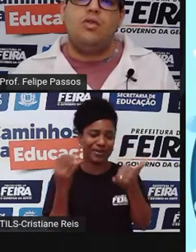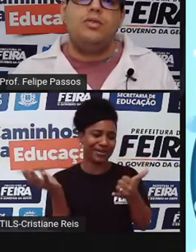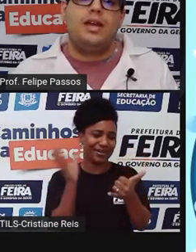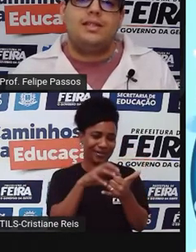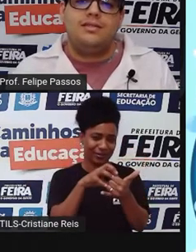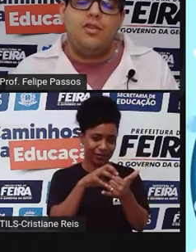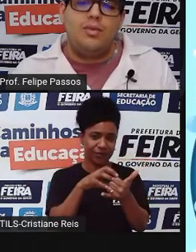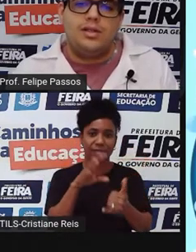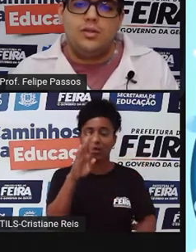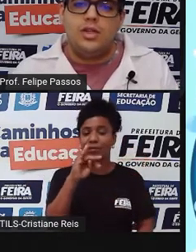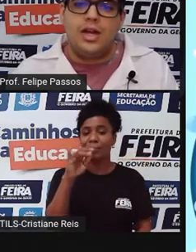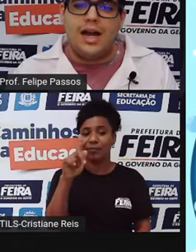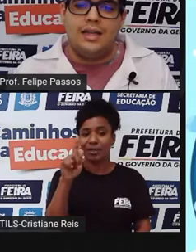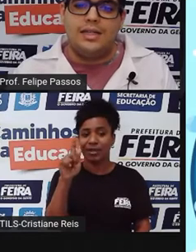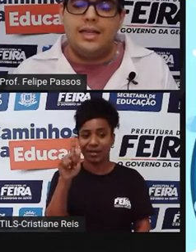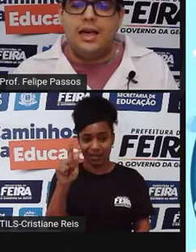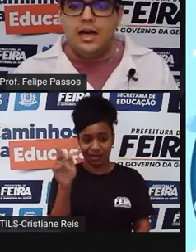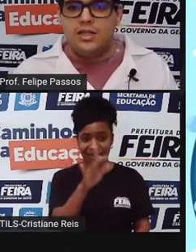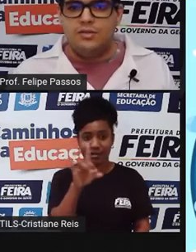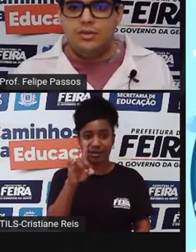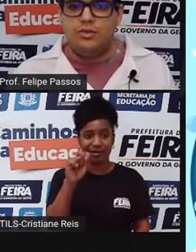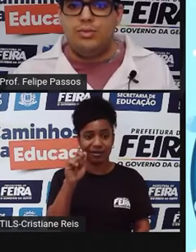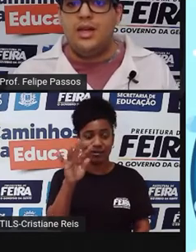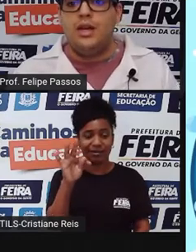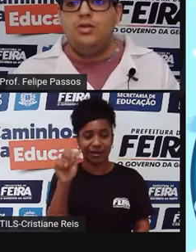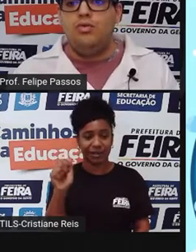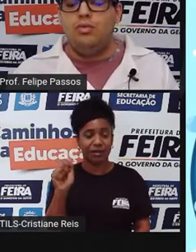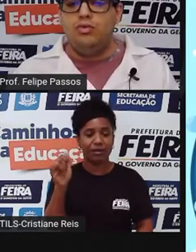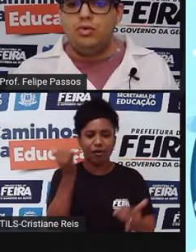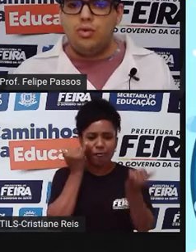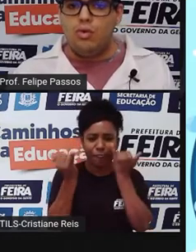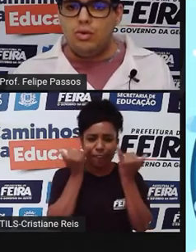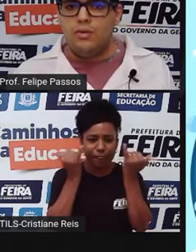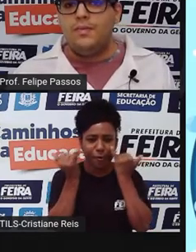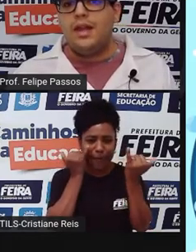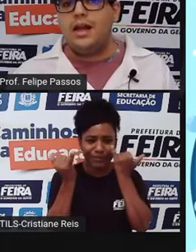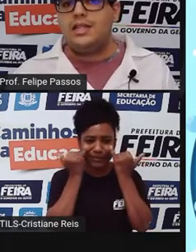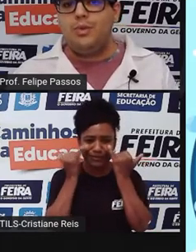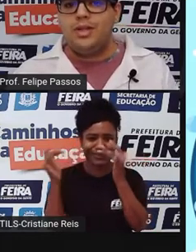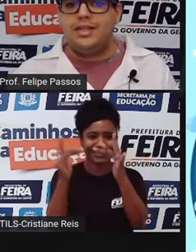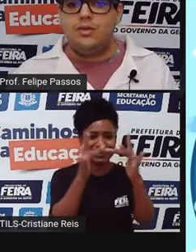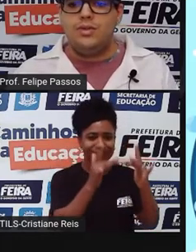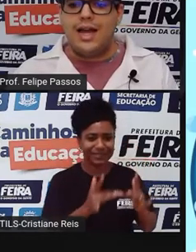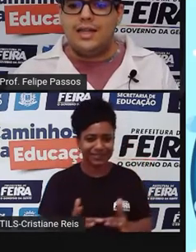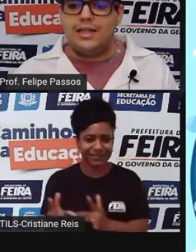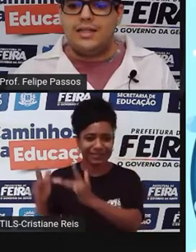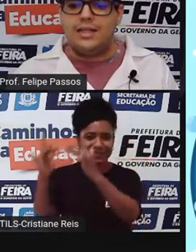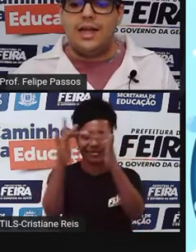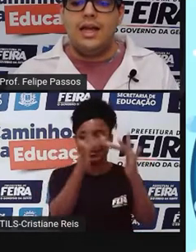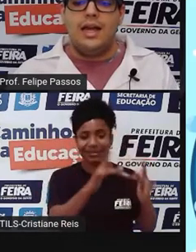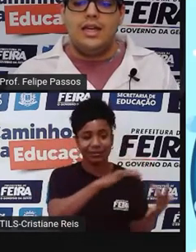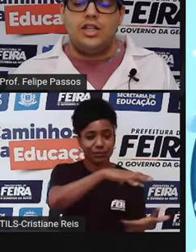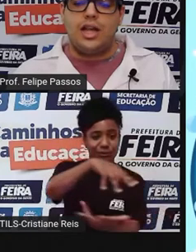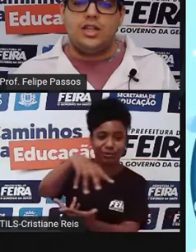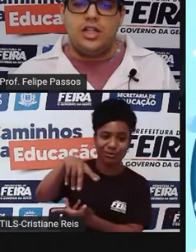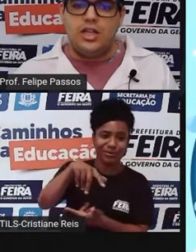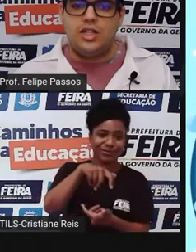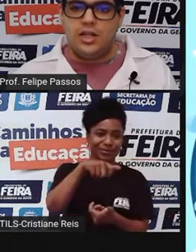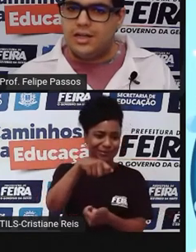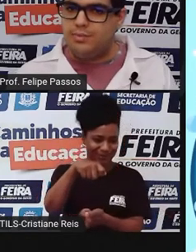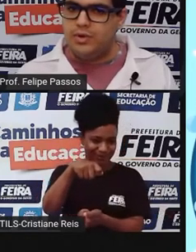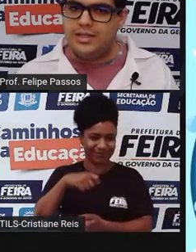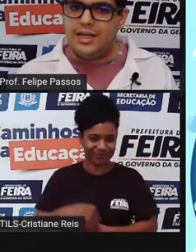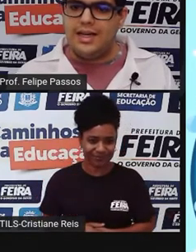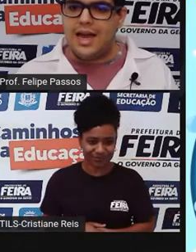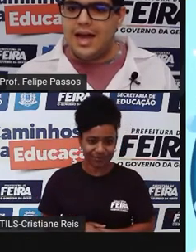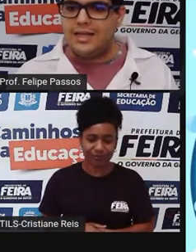E como que essas informações geradas em grande volume, no mundo todo, elas podem ser usadas, né?